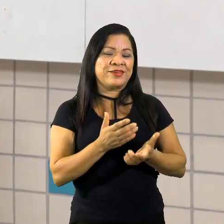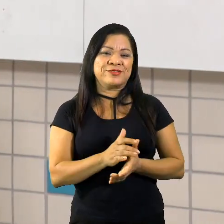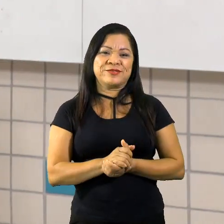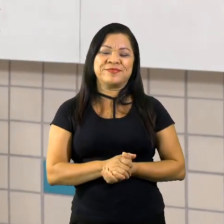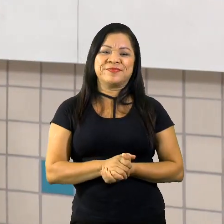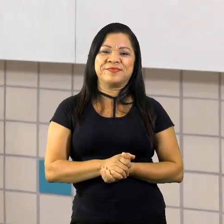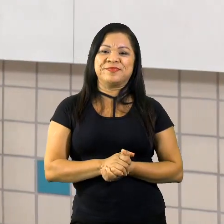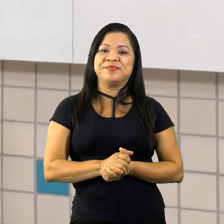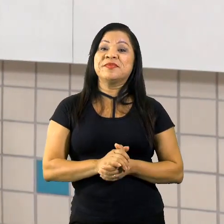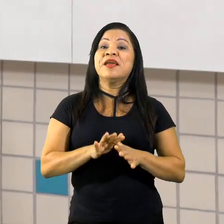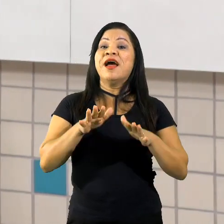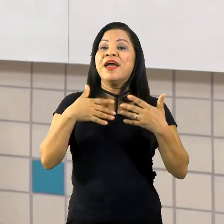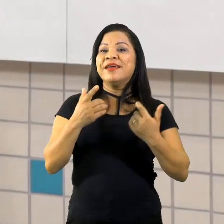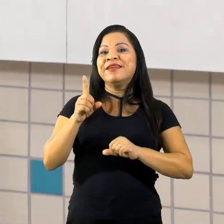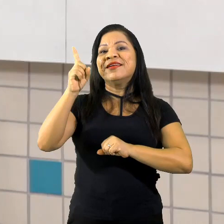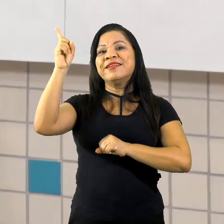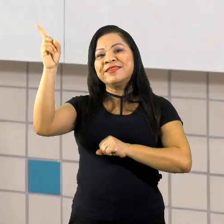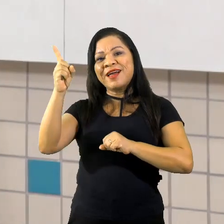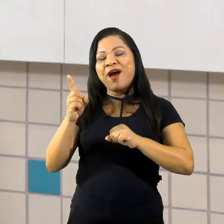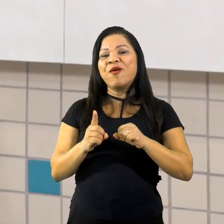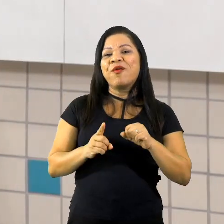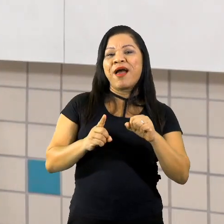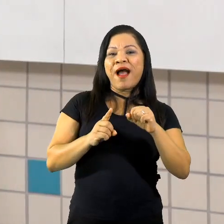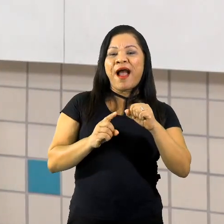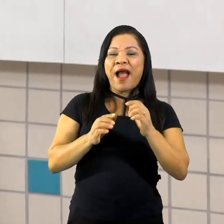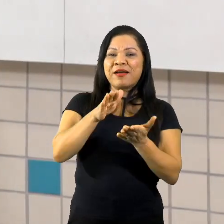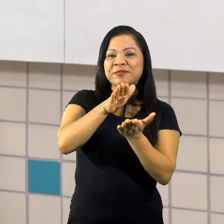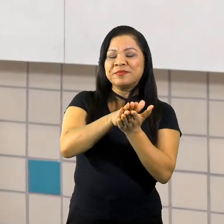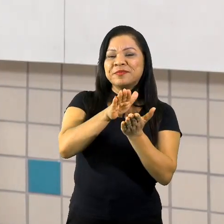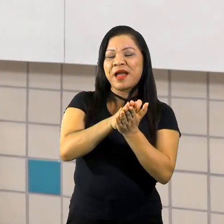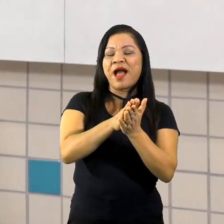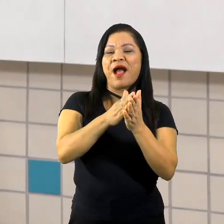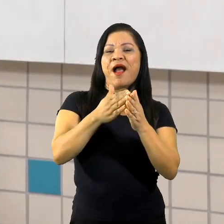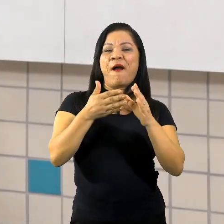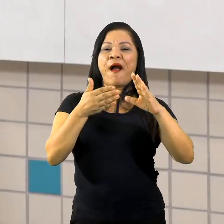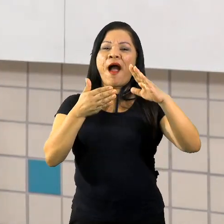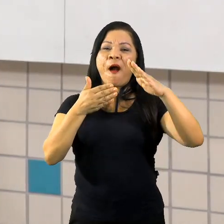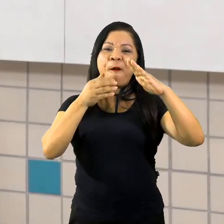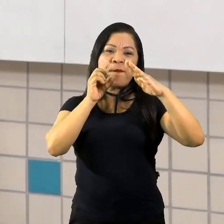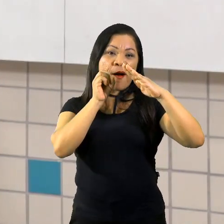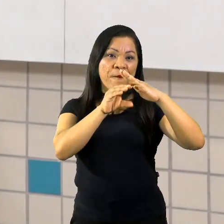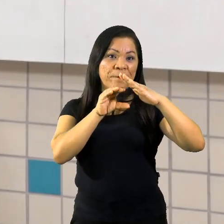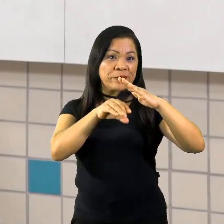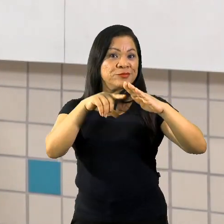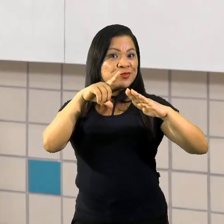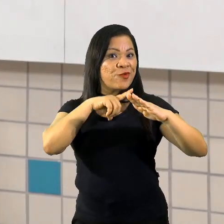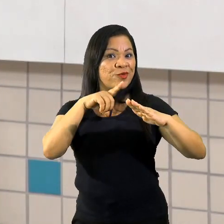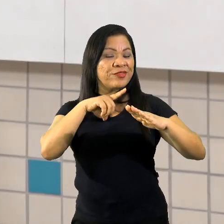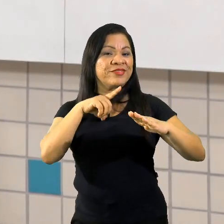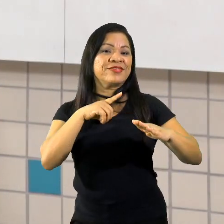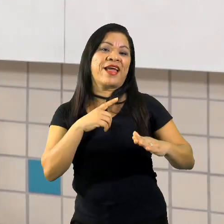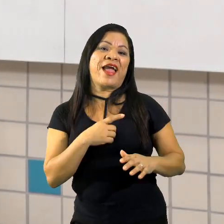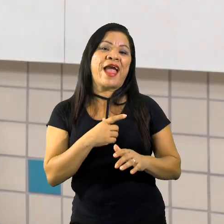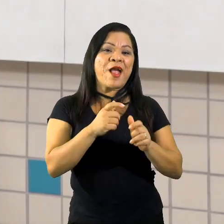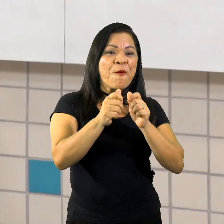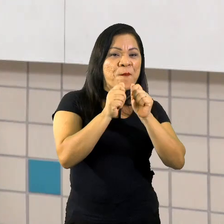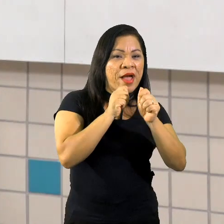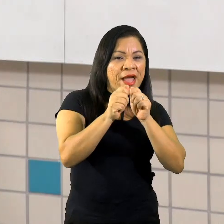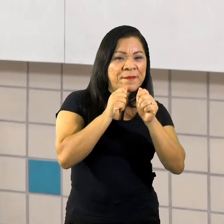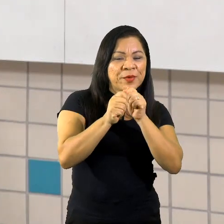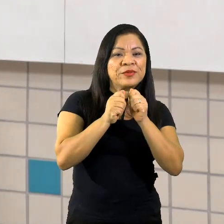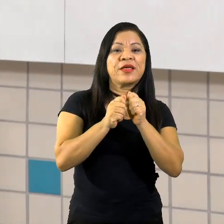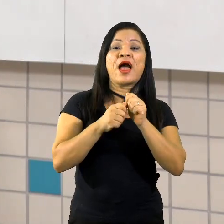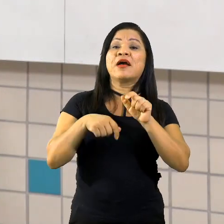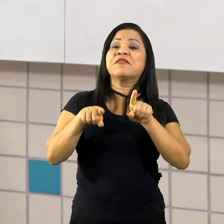na plataforma Palmas Homeschool, vocês têm uma reportagem para ser lida e umas questões a partir